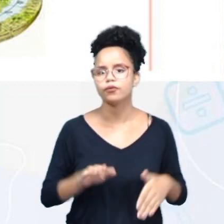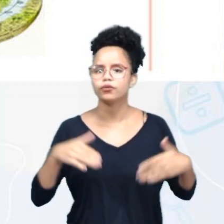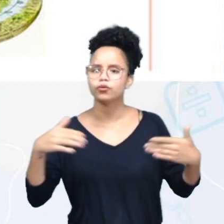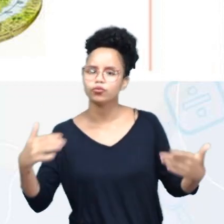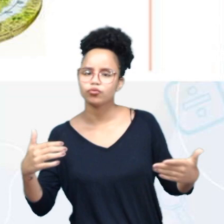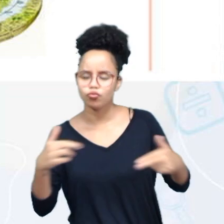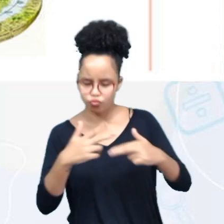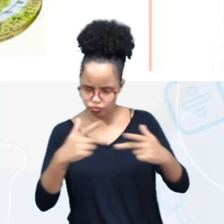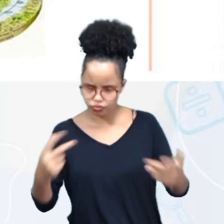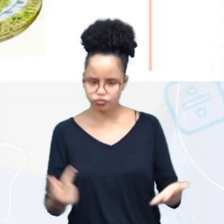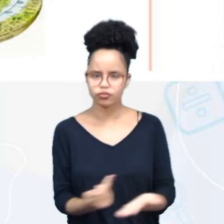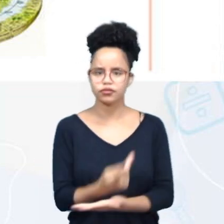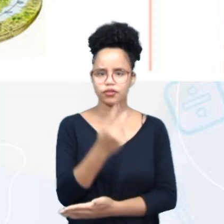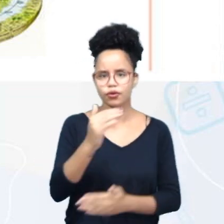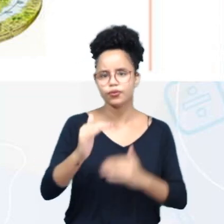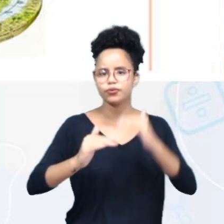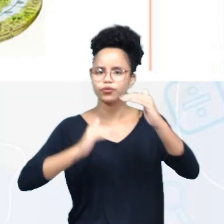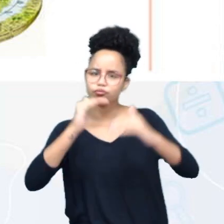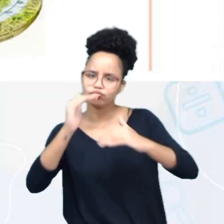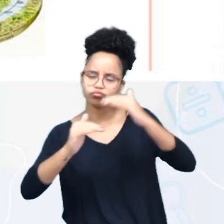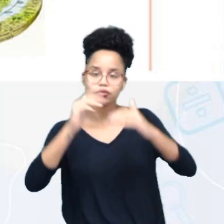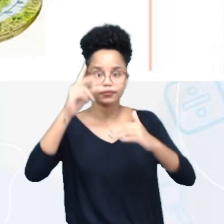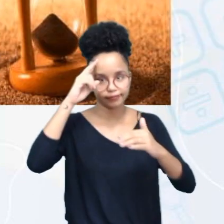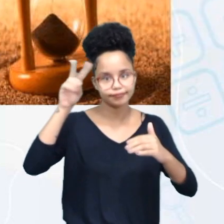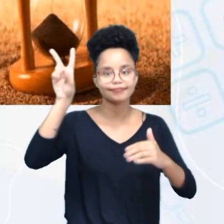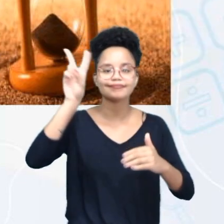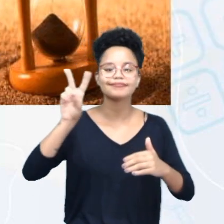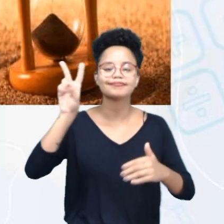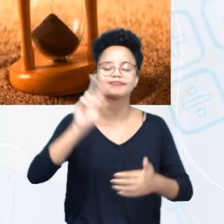vão acontecendo e virando história.